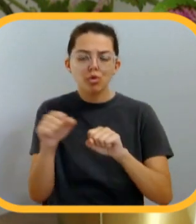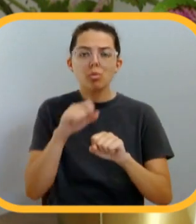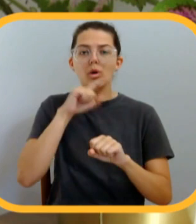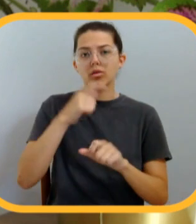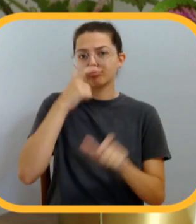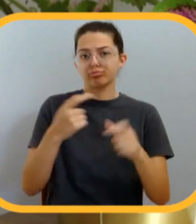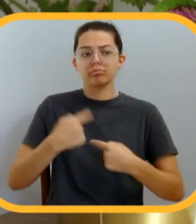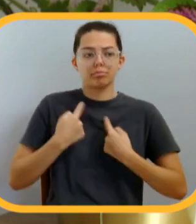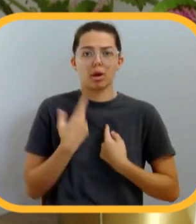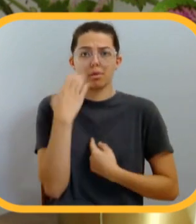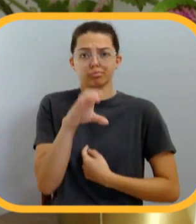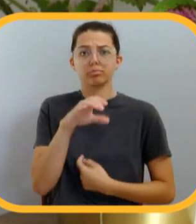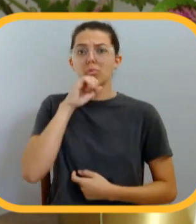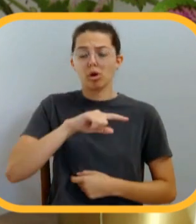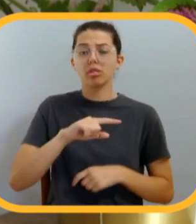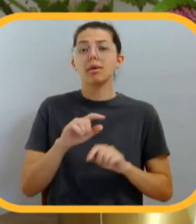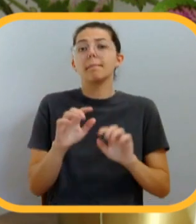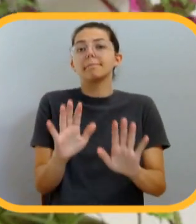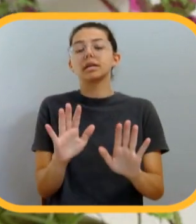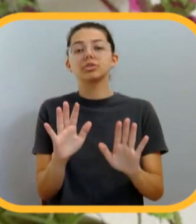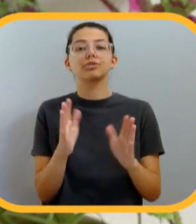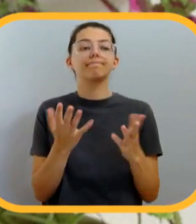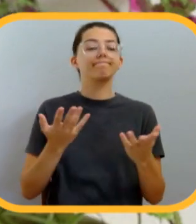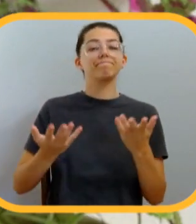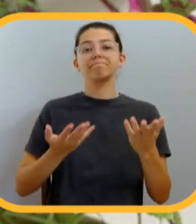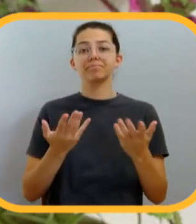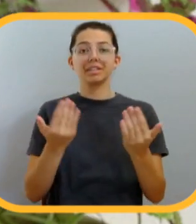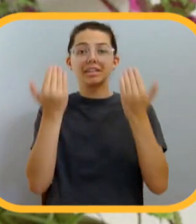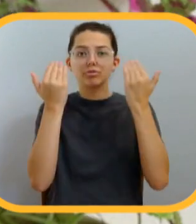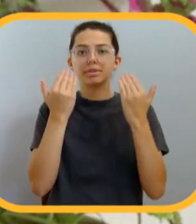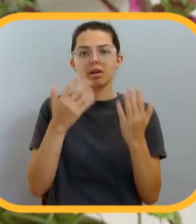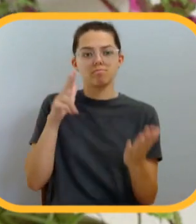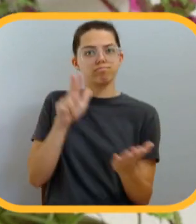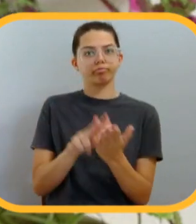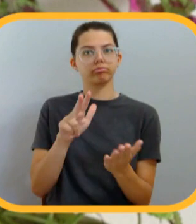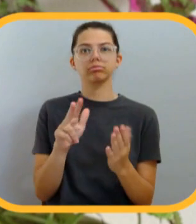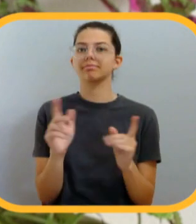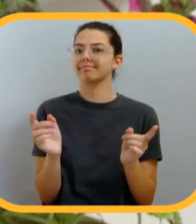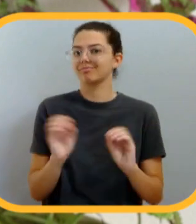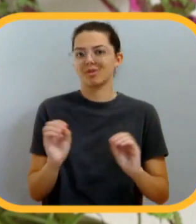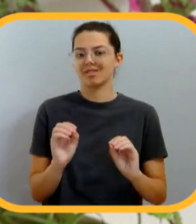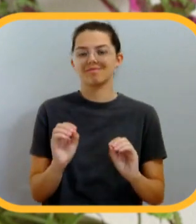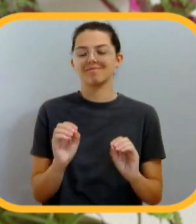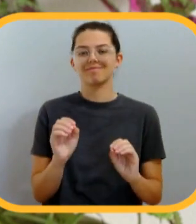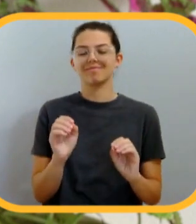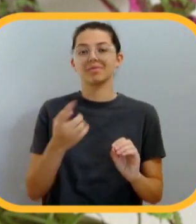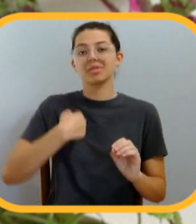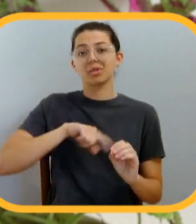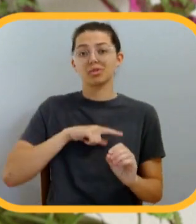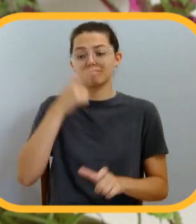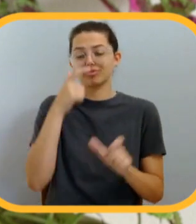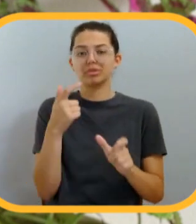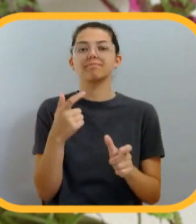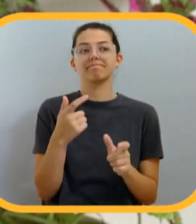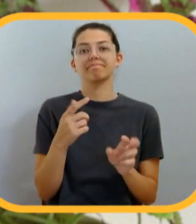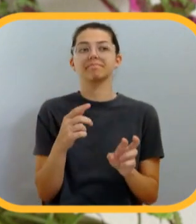está capacitado para poder publicar, só que não é a informação certificada que nos é garantida, ou pelo menos